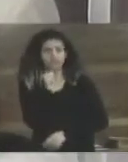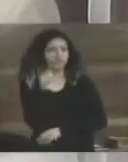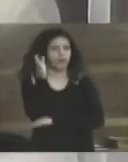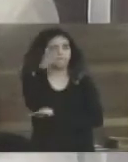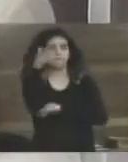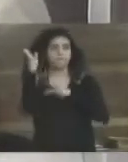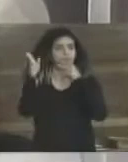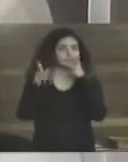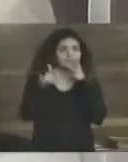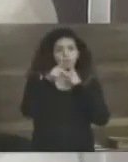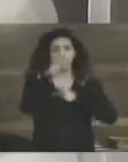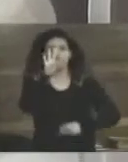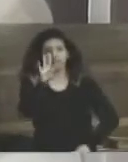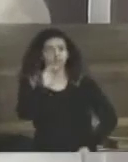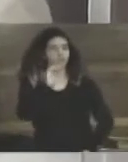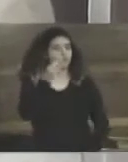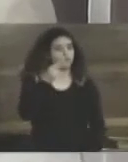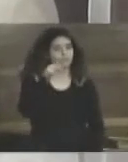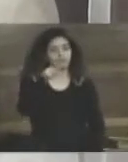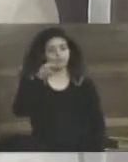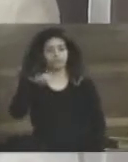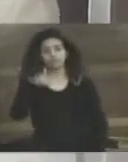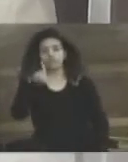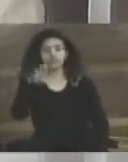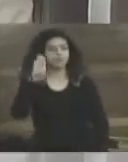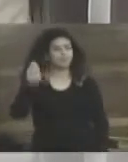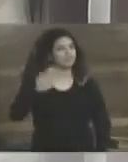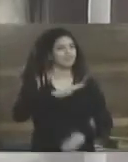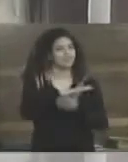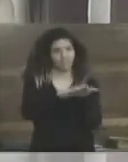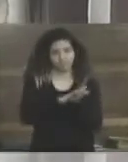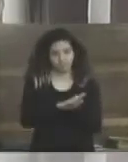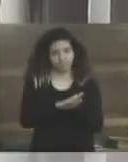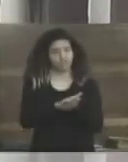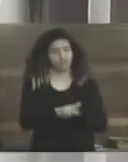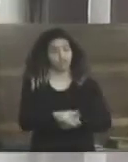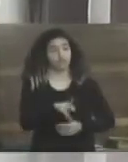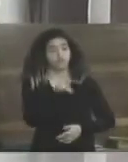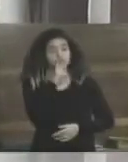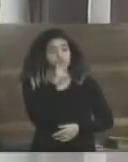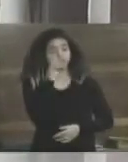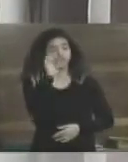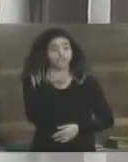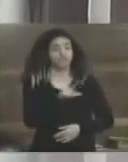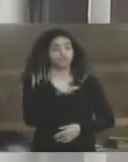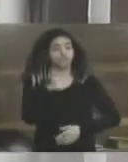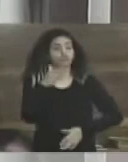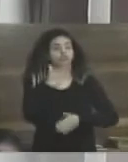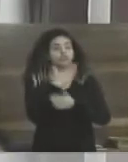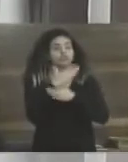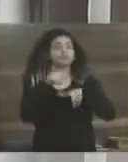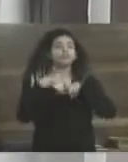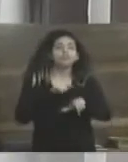levantar bandeira de PT, de PMDB, de PP, de ninguém. A bandeira ali é a bandeira do emprego, é a bandeira da